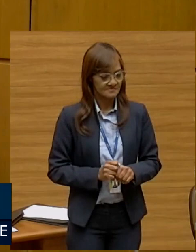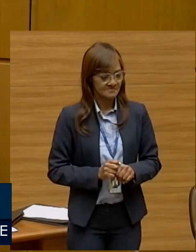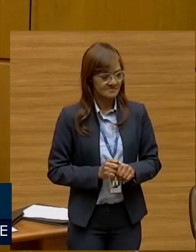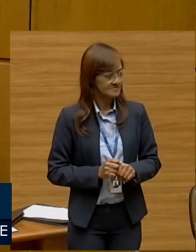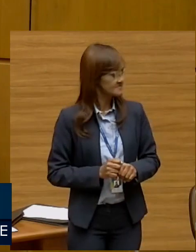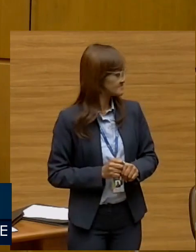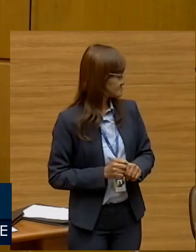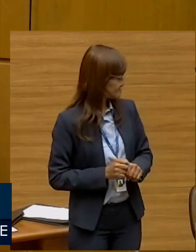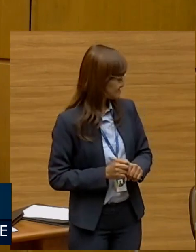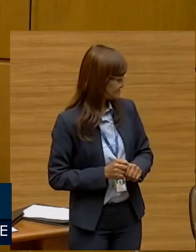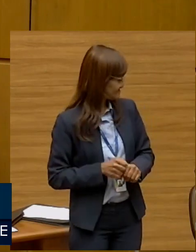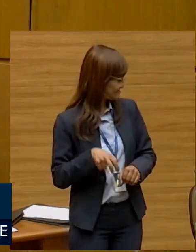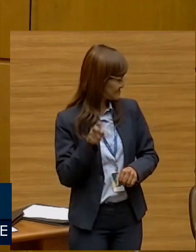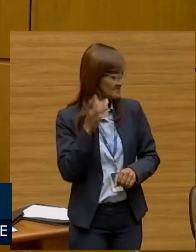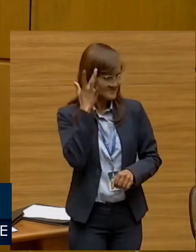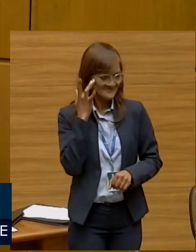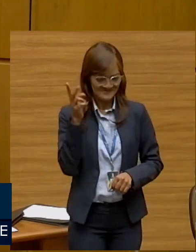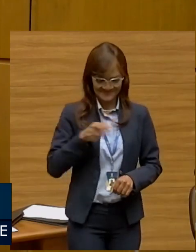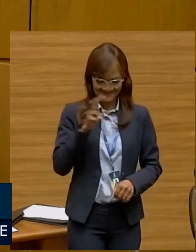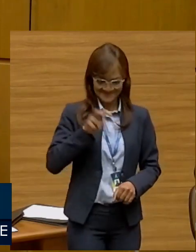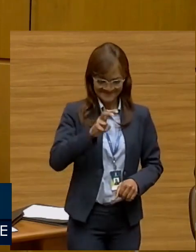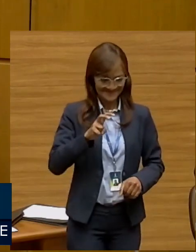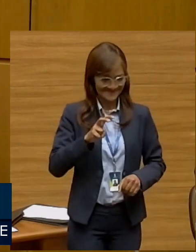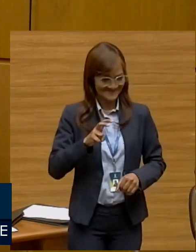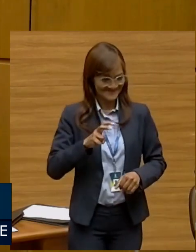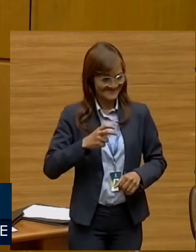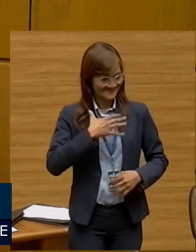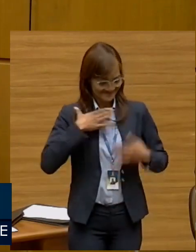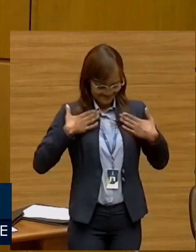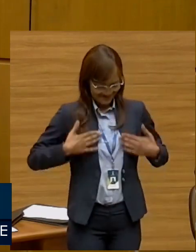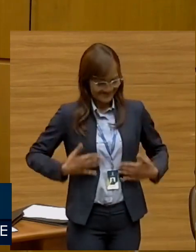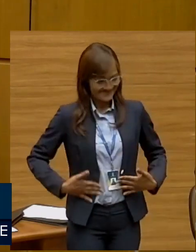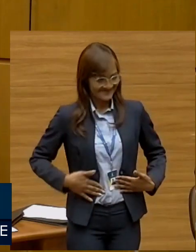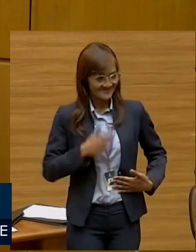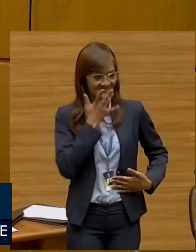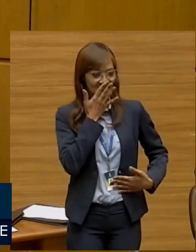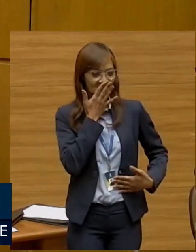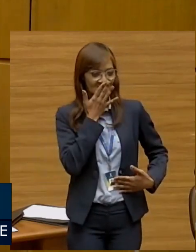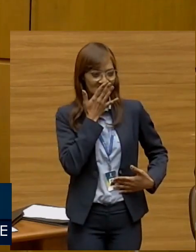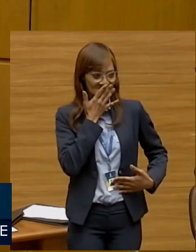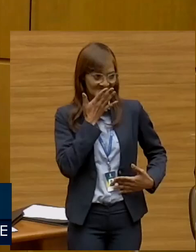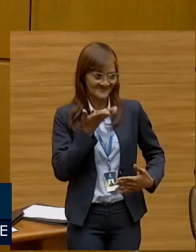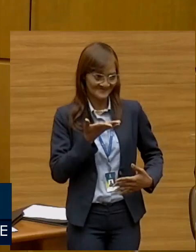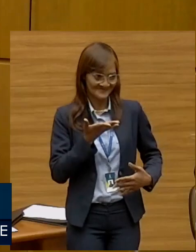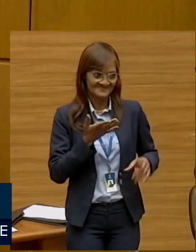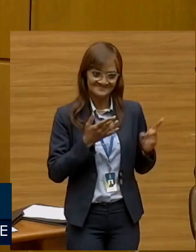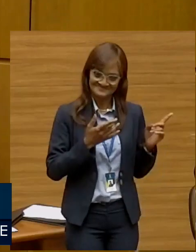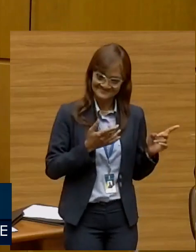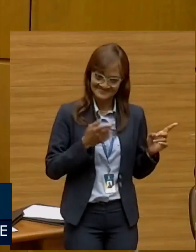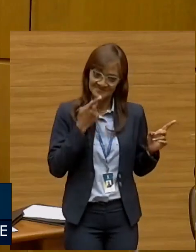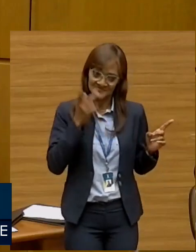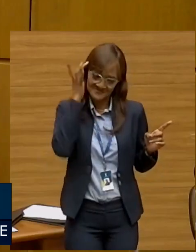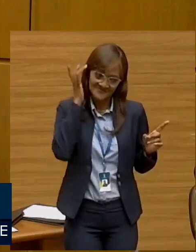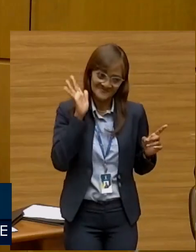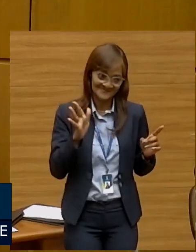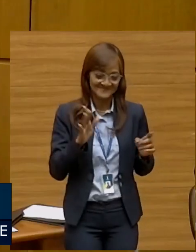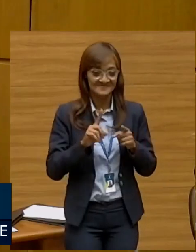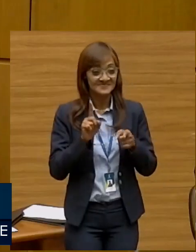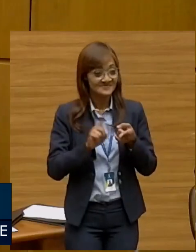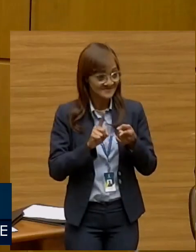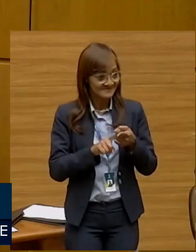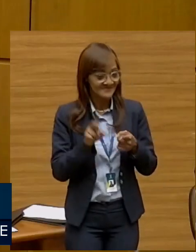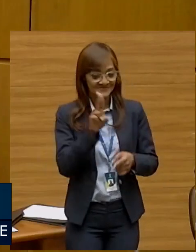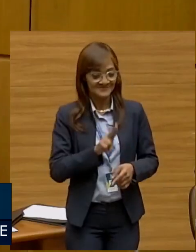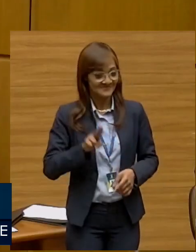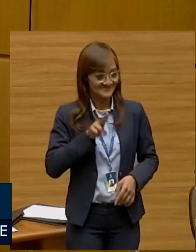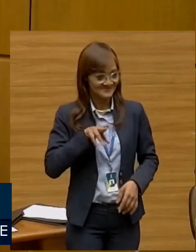de cobra, né? Acho que é cobra. De cobra, e estou usando um crachá também do IPAESE.